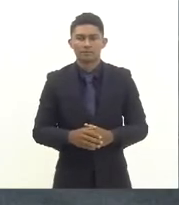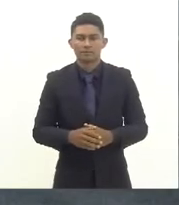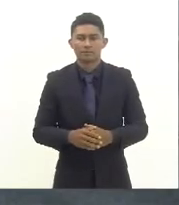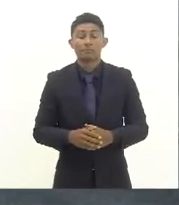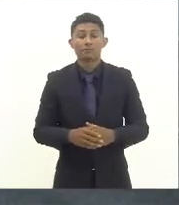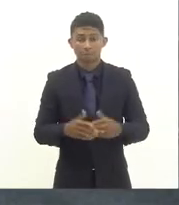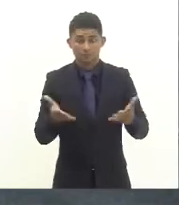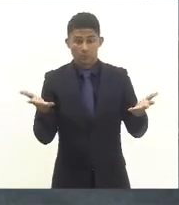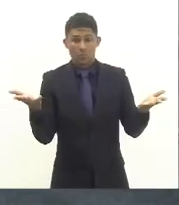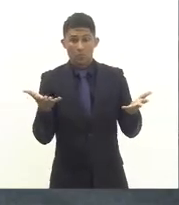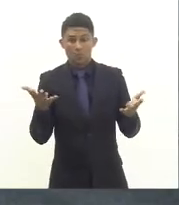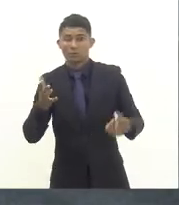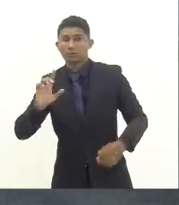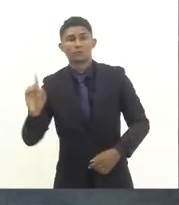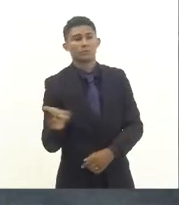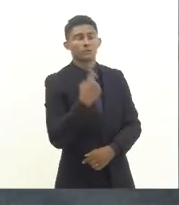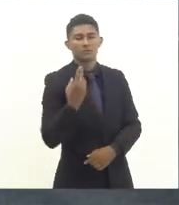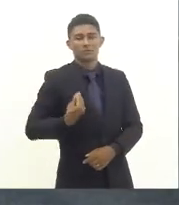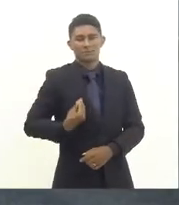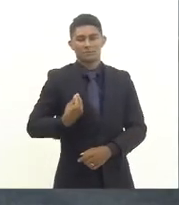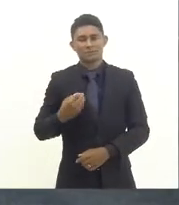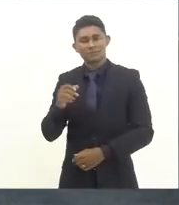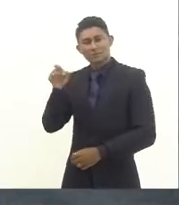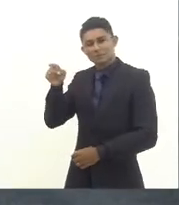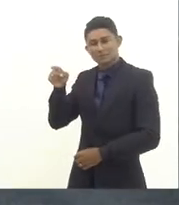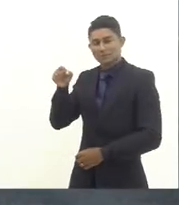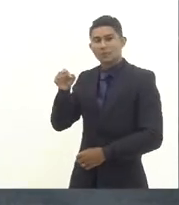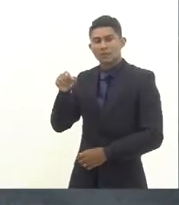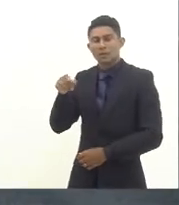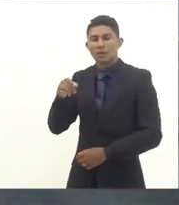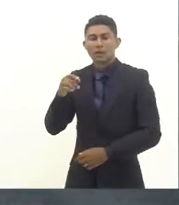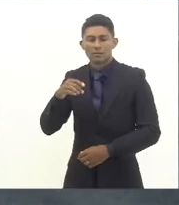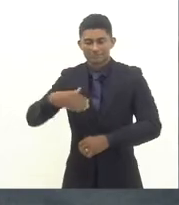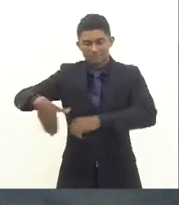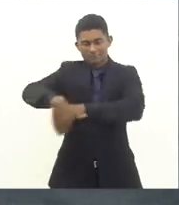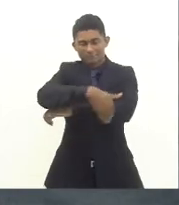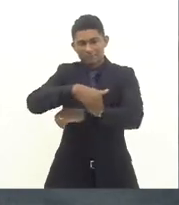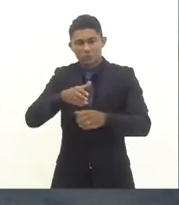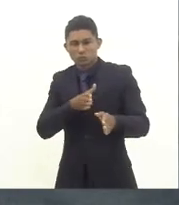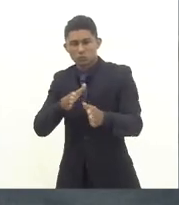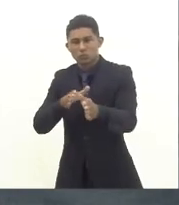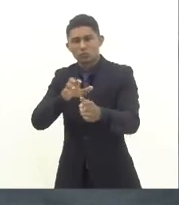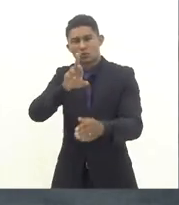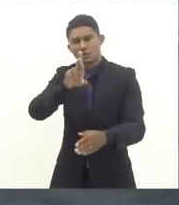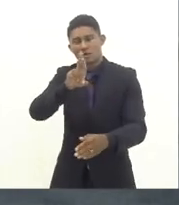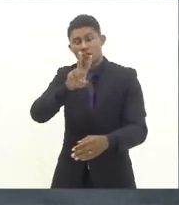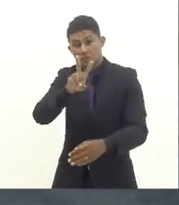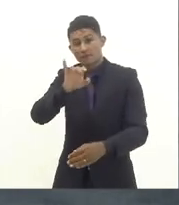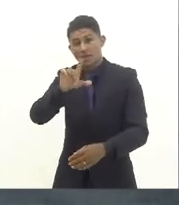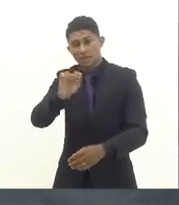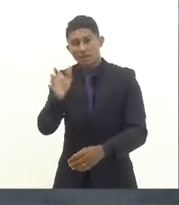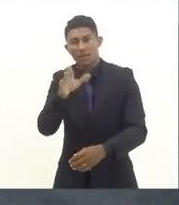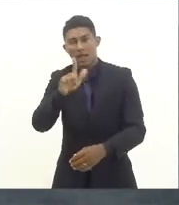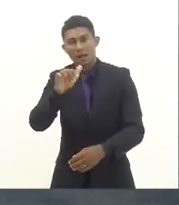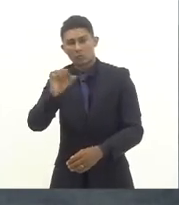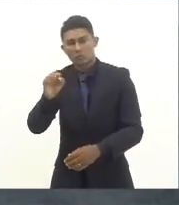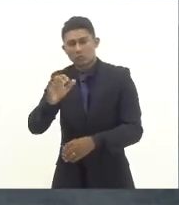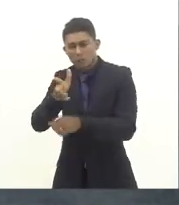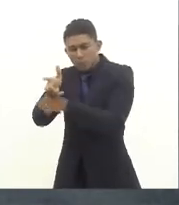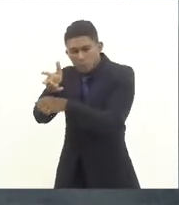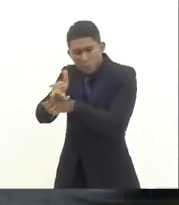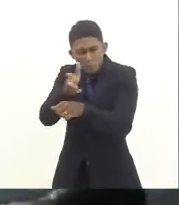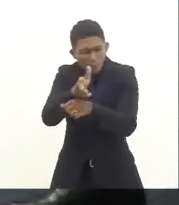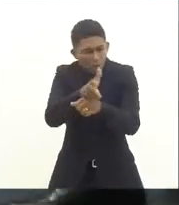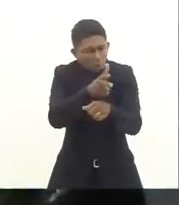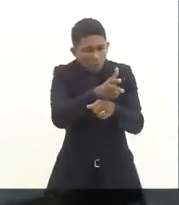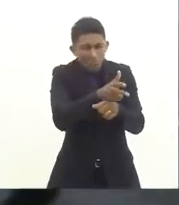hoje a gente vive na região dos lagos principalmente na Via Lagos um excesso de radares uma maneira tal